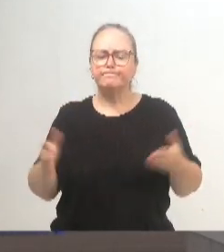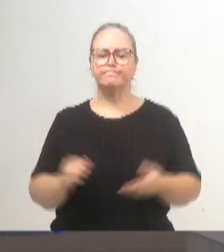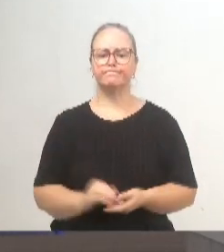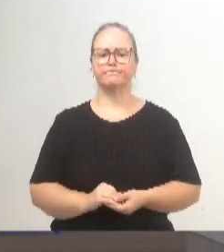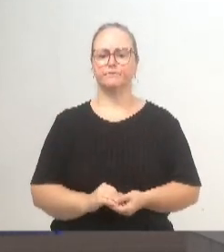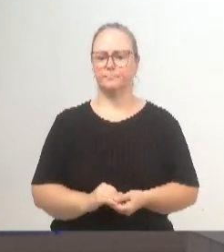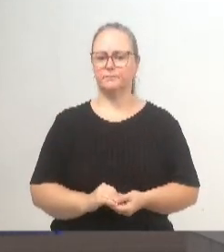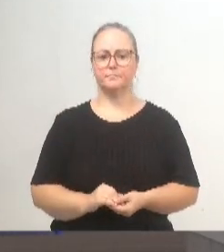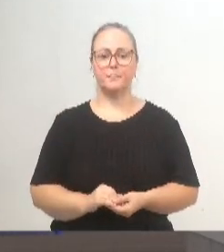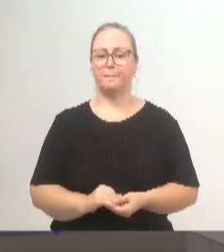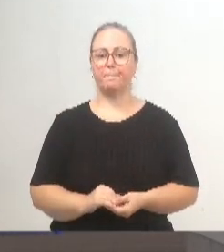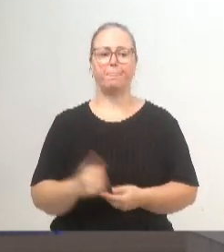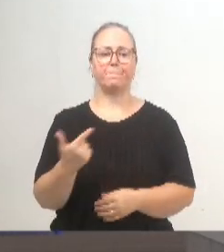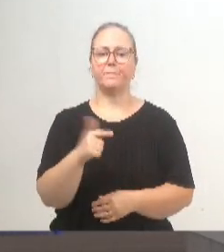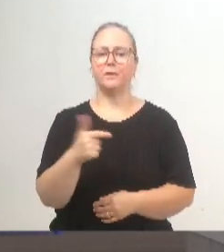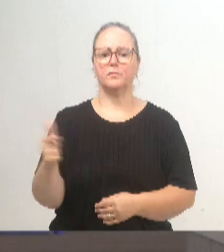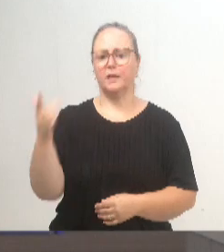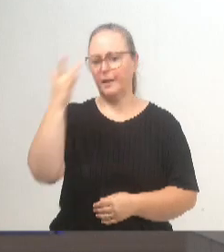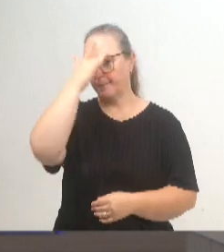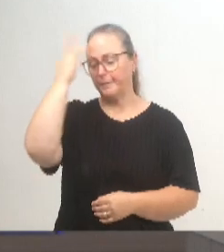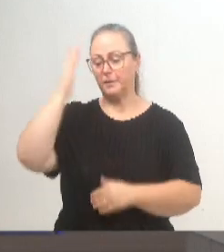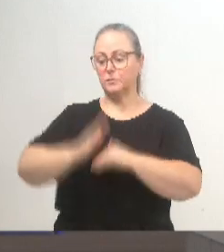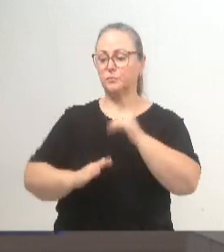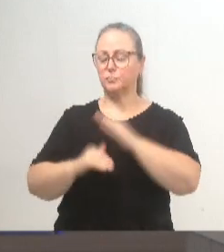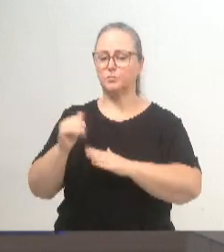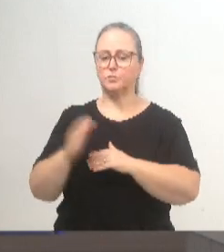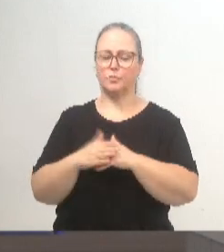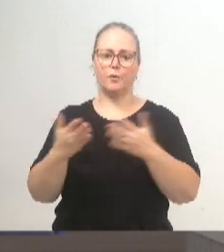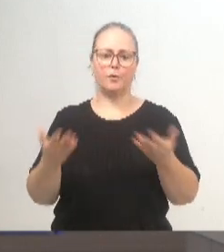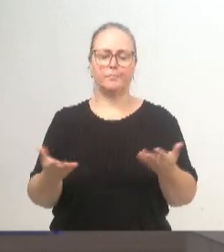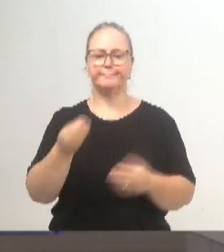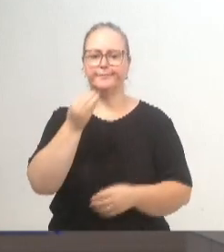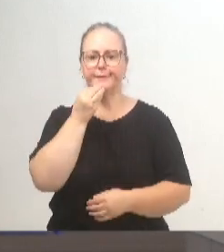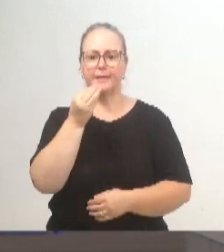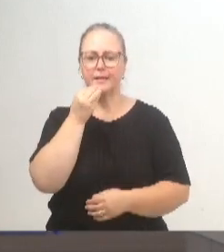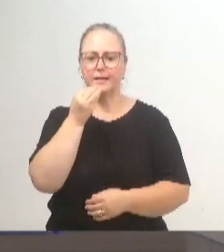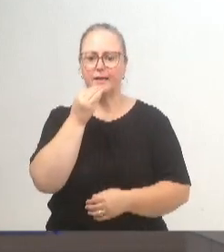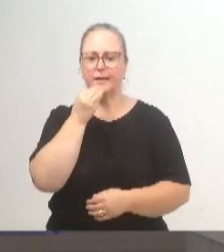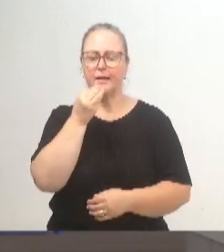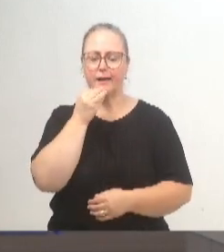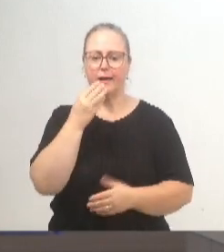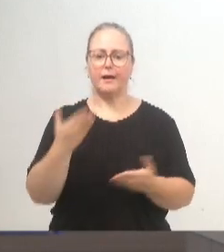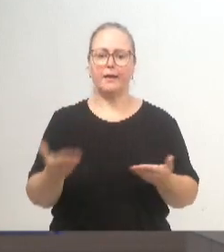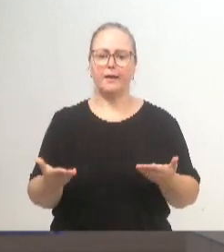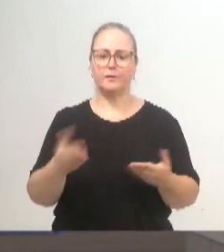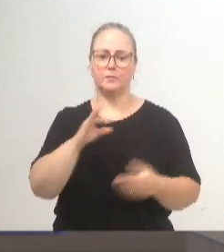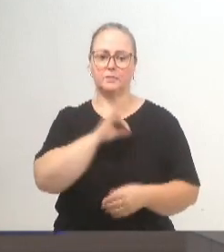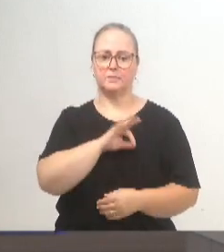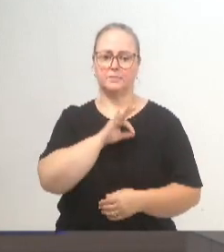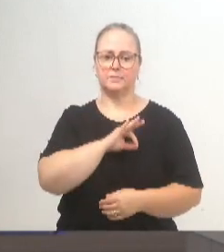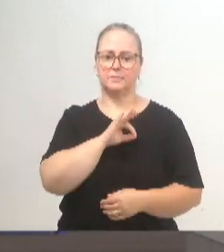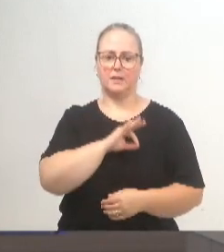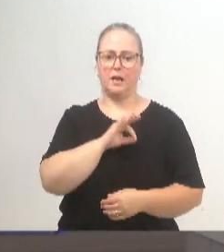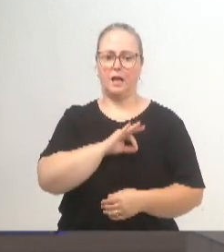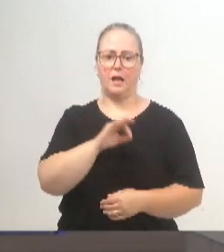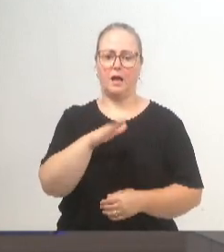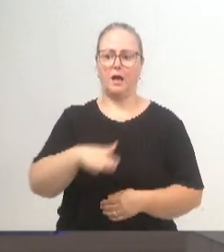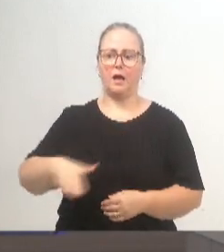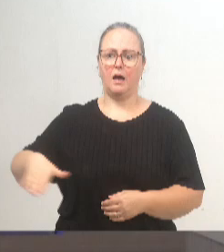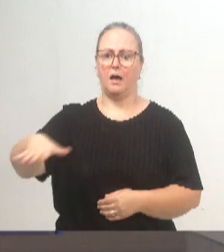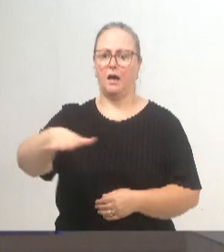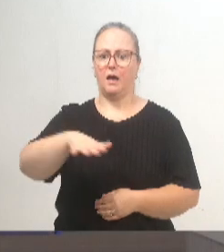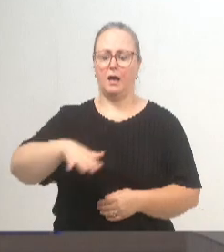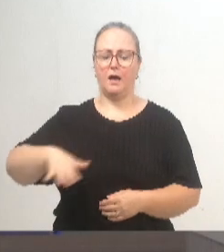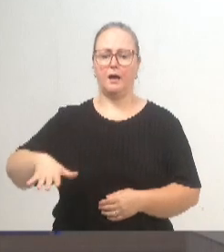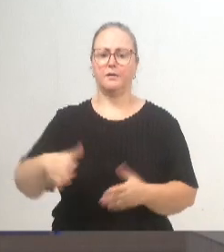nós não encontramos funcionários nem mão de obra. É óbvio que não vai encontrar. Pelo salário que é pago, e é o salário de mercado, está tudo certo. E